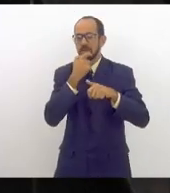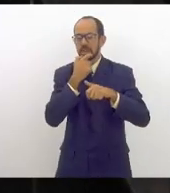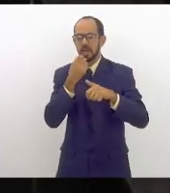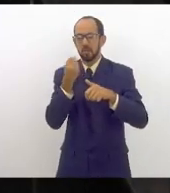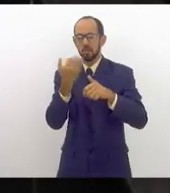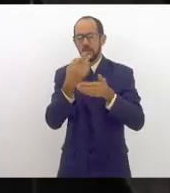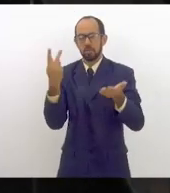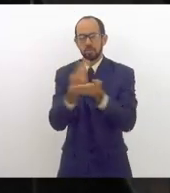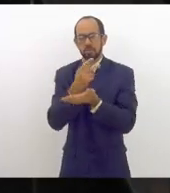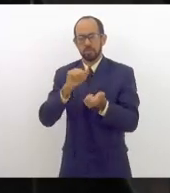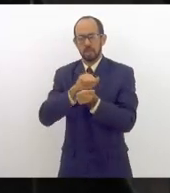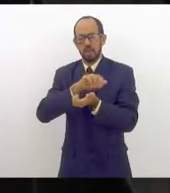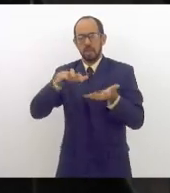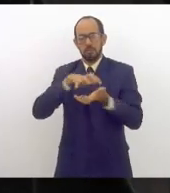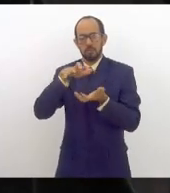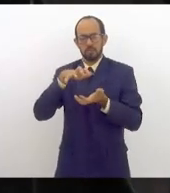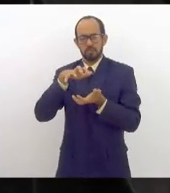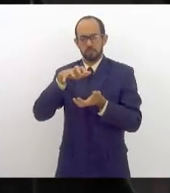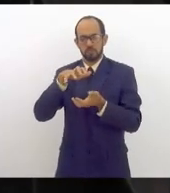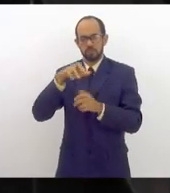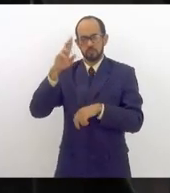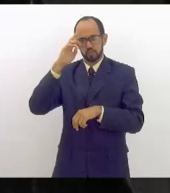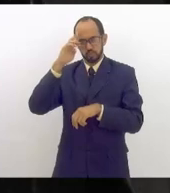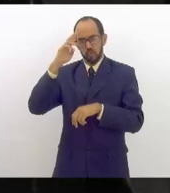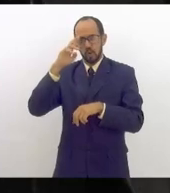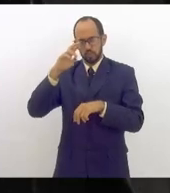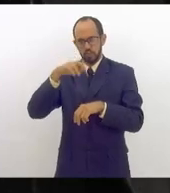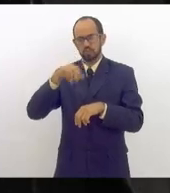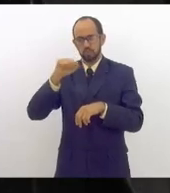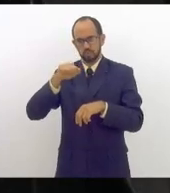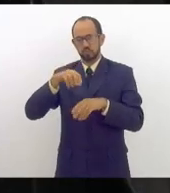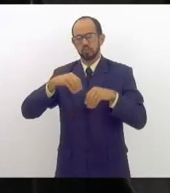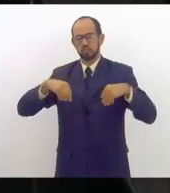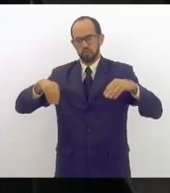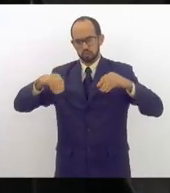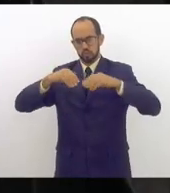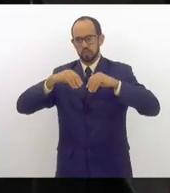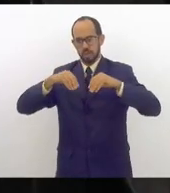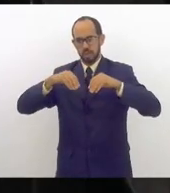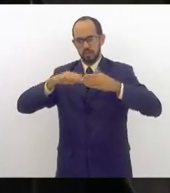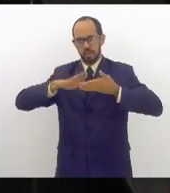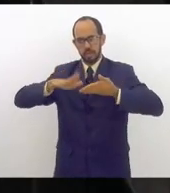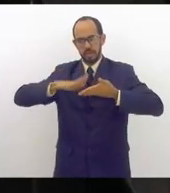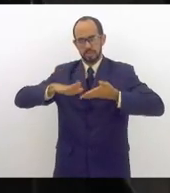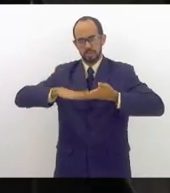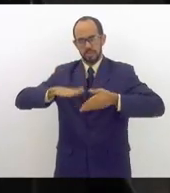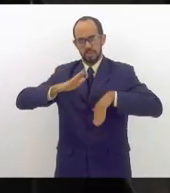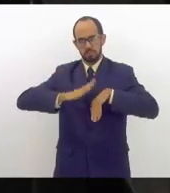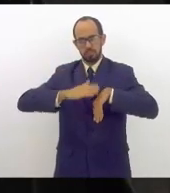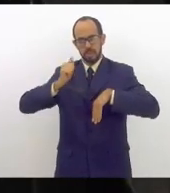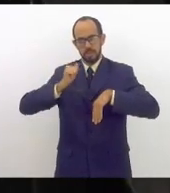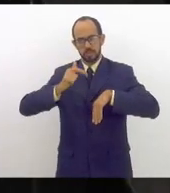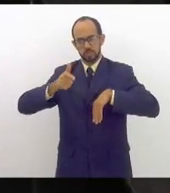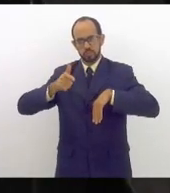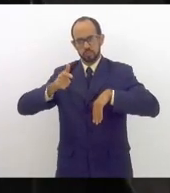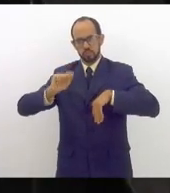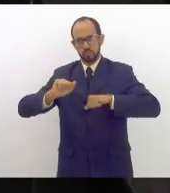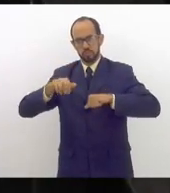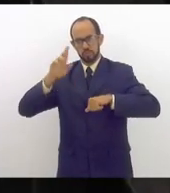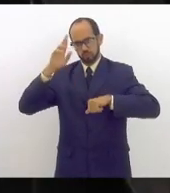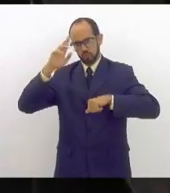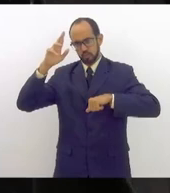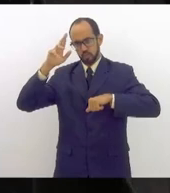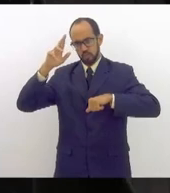senhores feudais, porque João Sem Terra, rei de Inglaterra, gastava mais do que os senhores